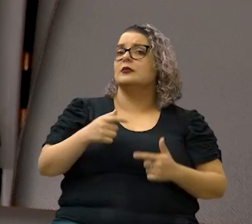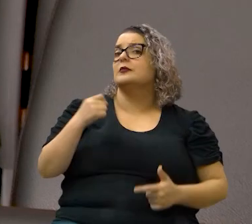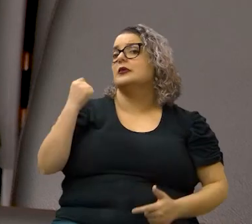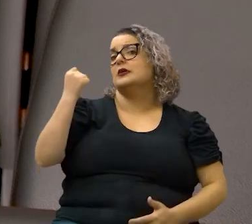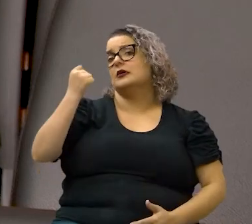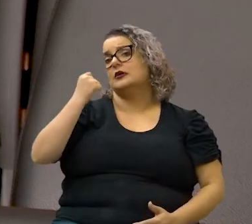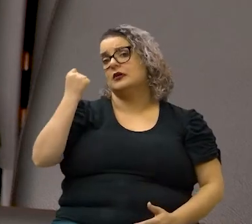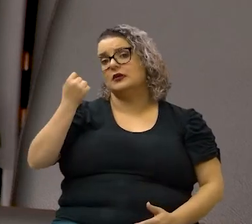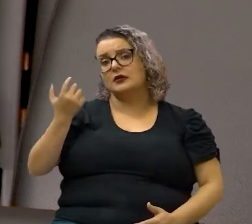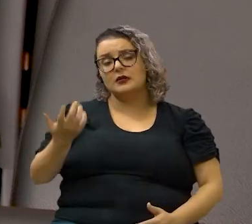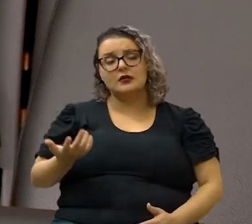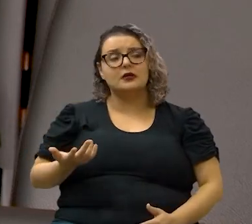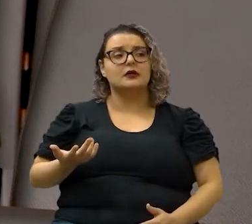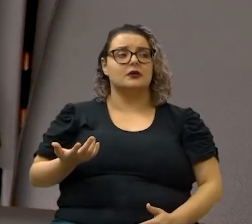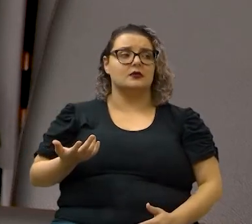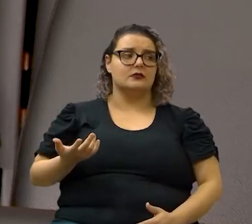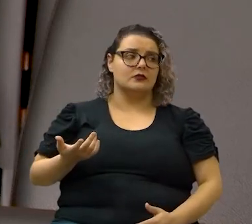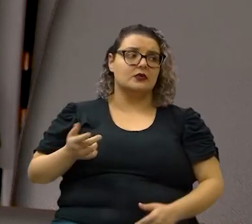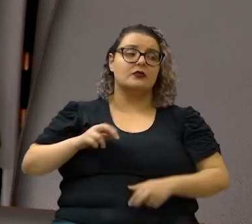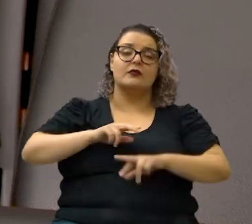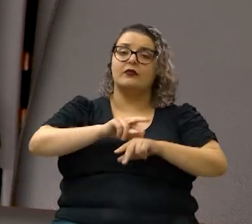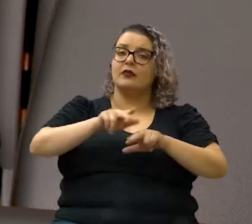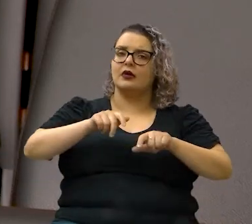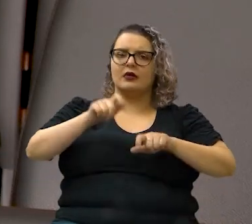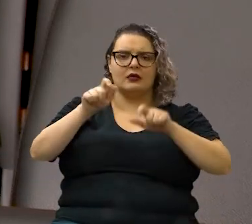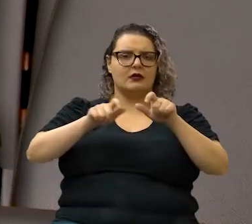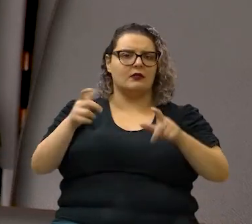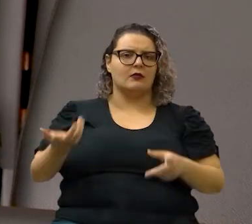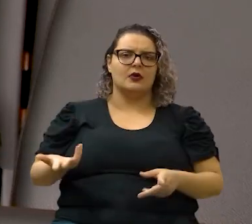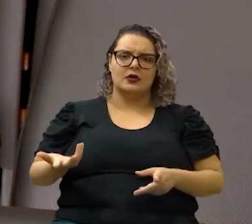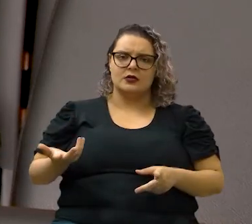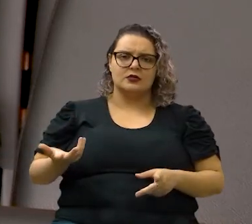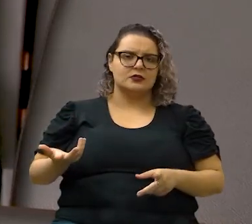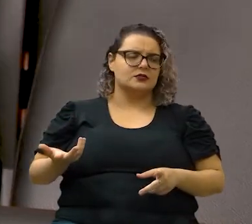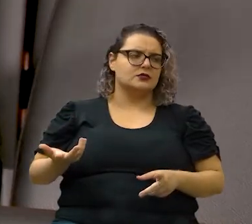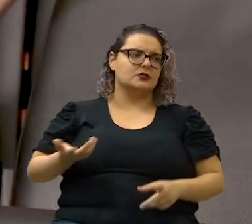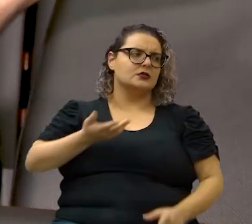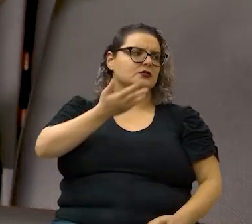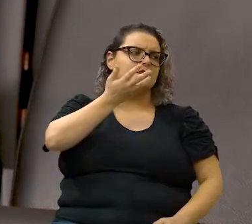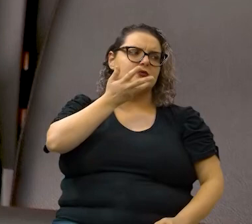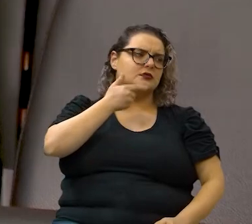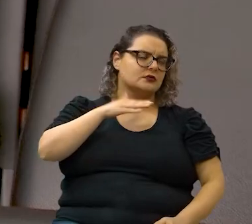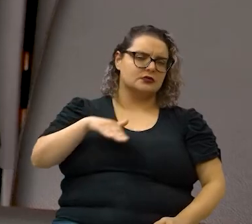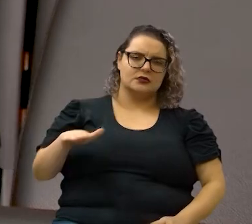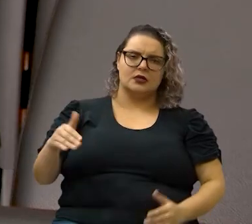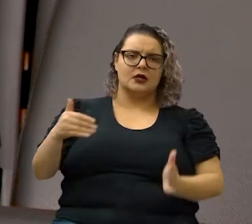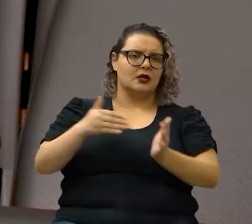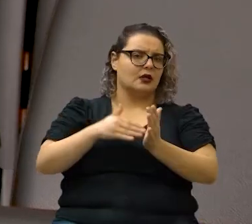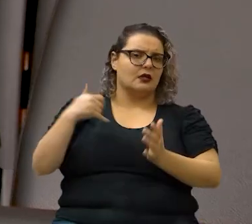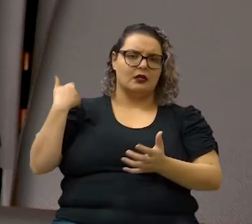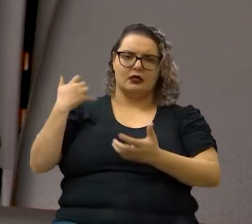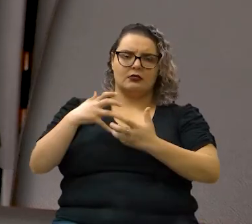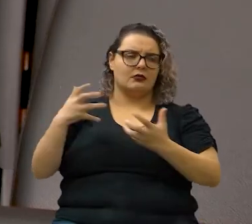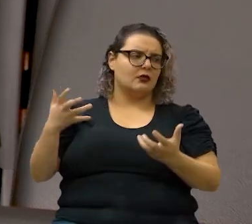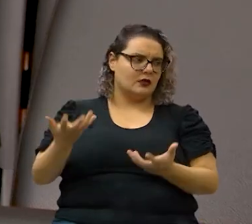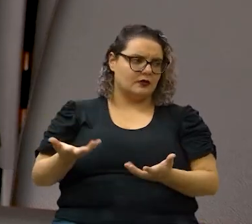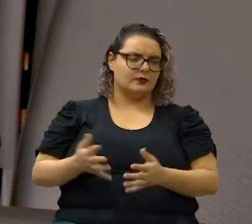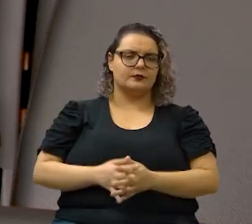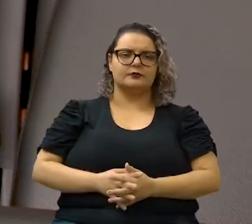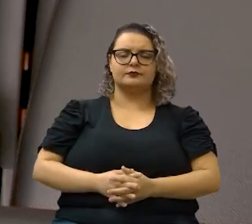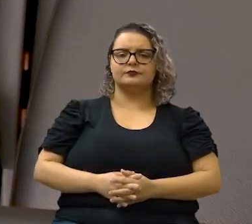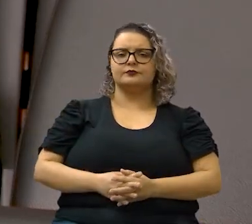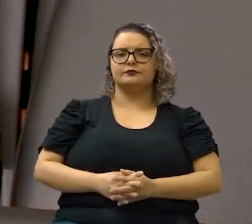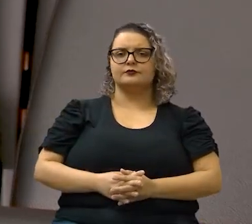muito sério que afeta milhares de pessoas na cidade, de crianças a idosos.